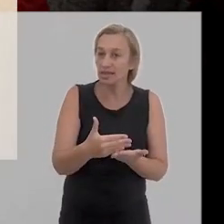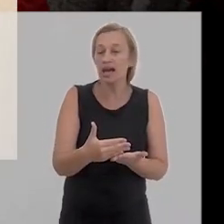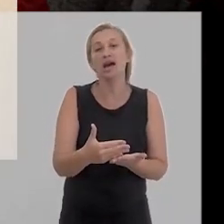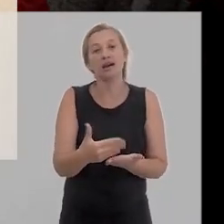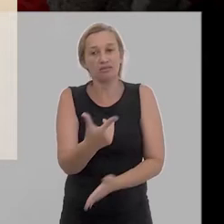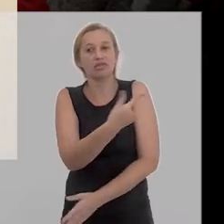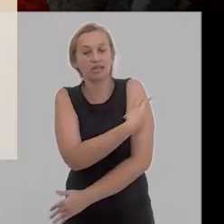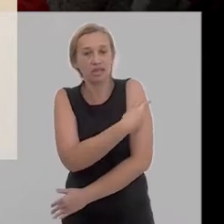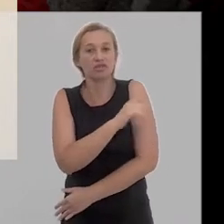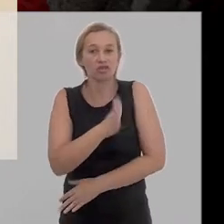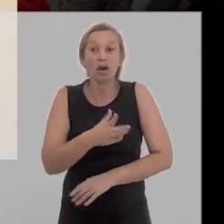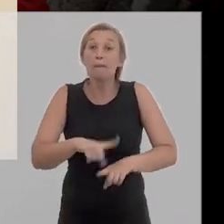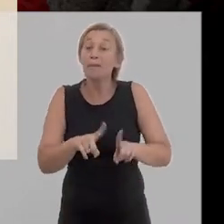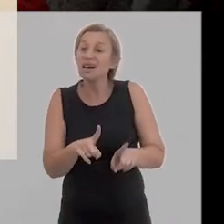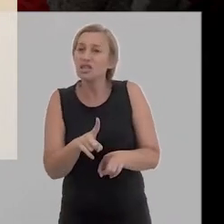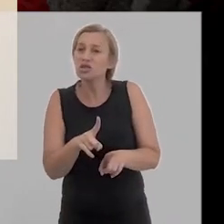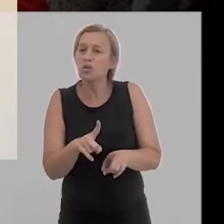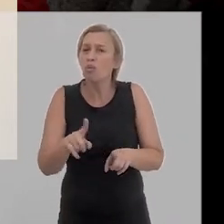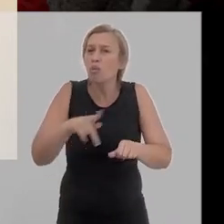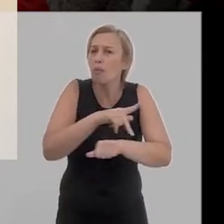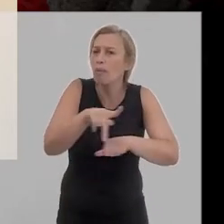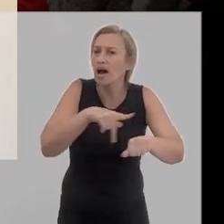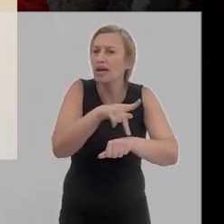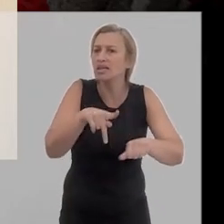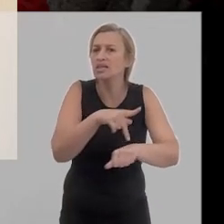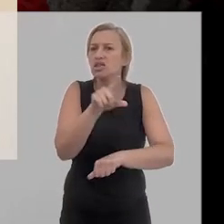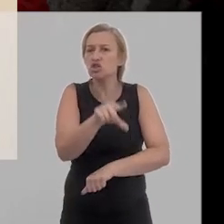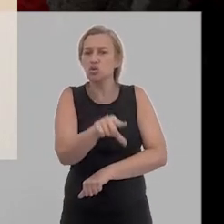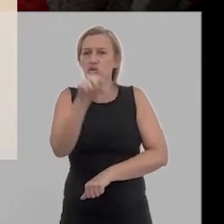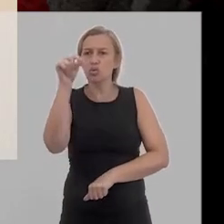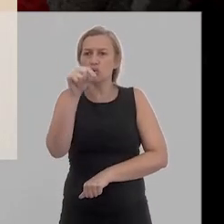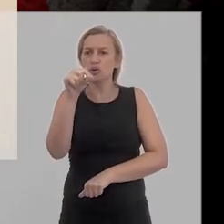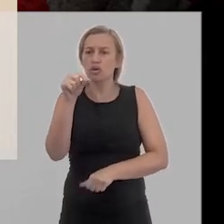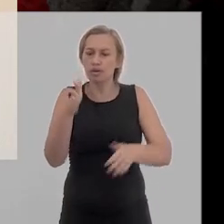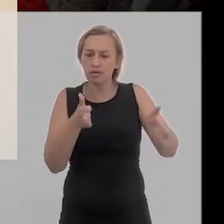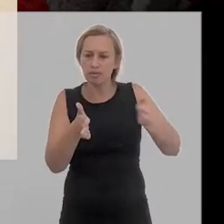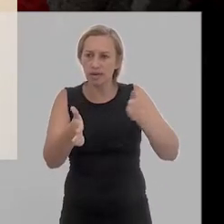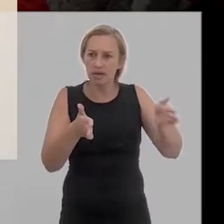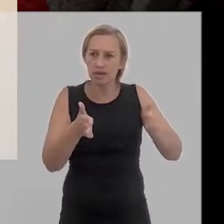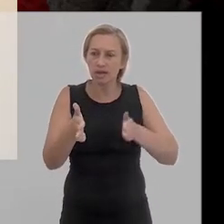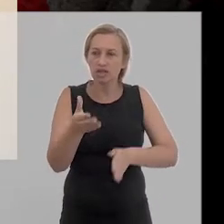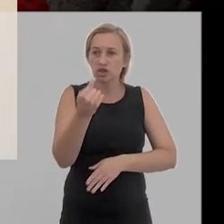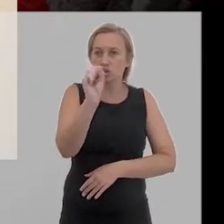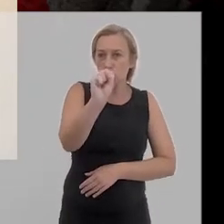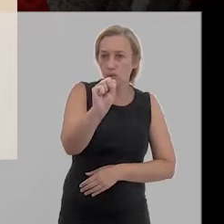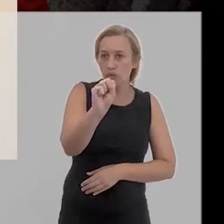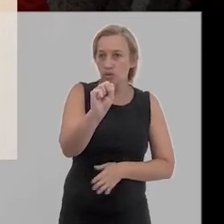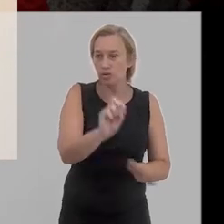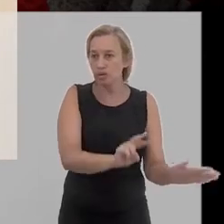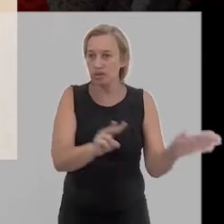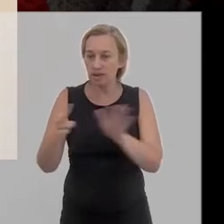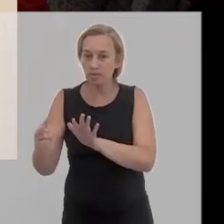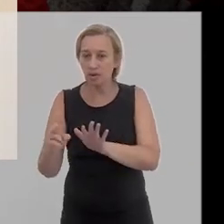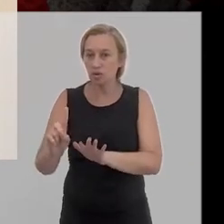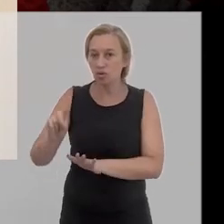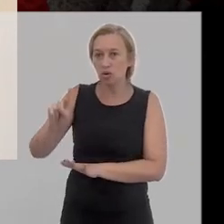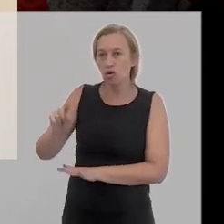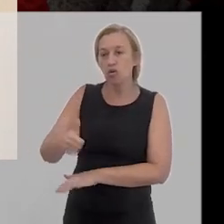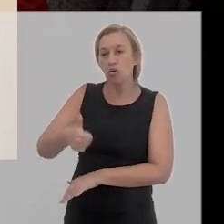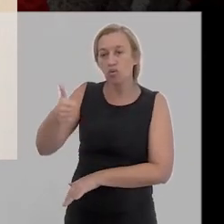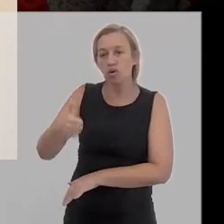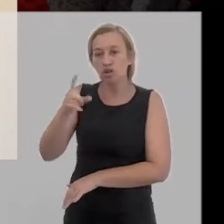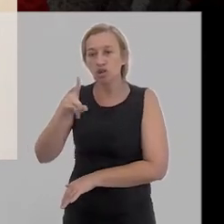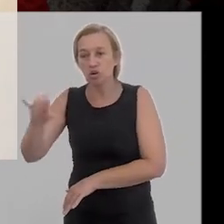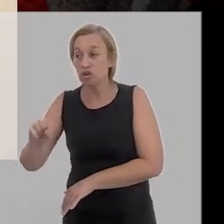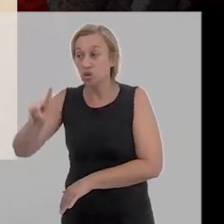já tivesse começado o esquema vacinal. Mas como o país optou pelo intervalo de 8 semanas entre uma dose